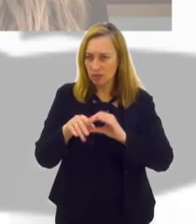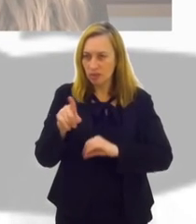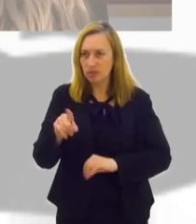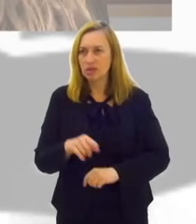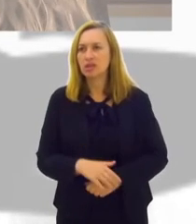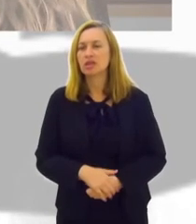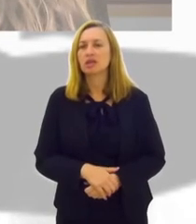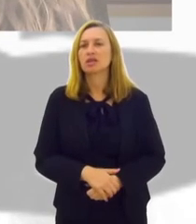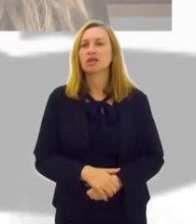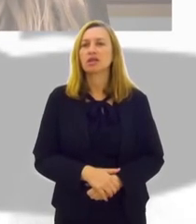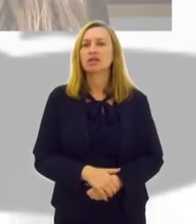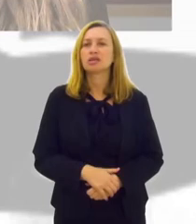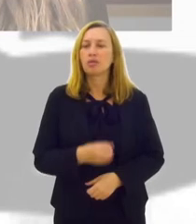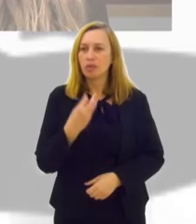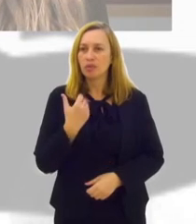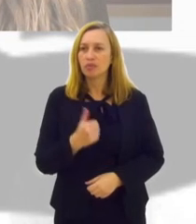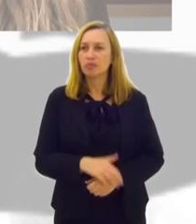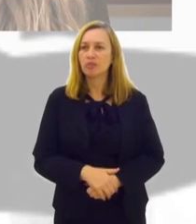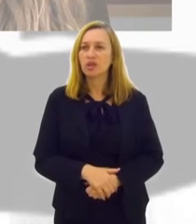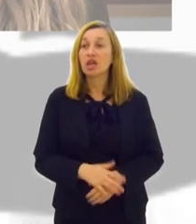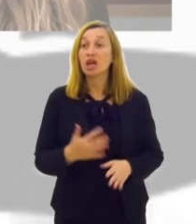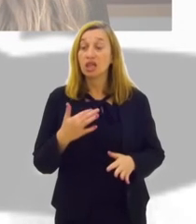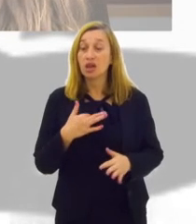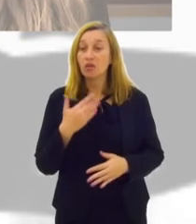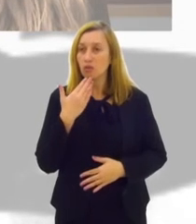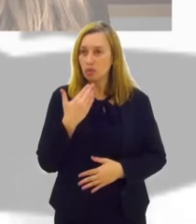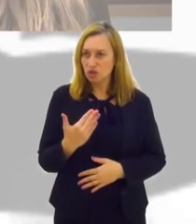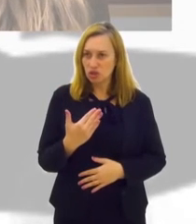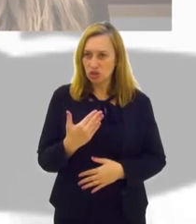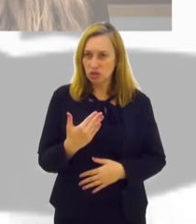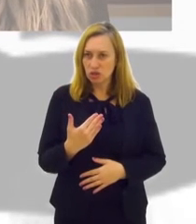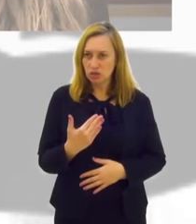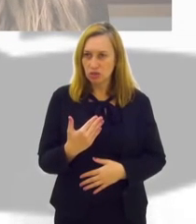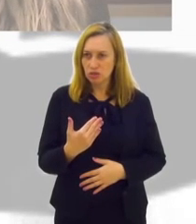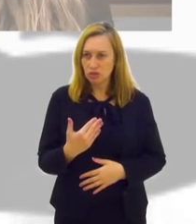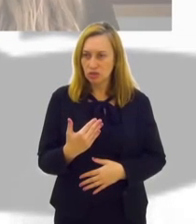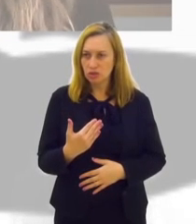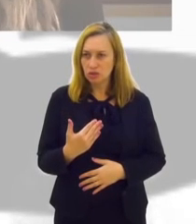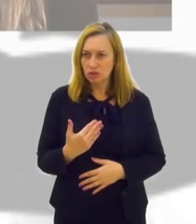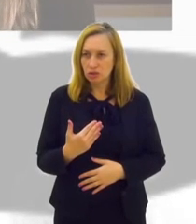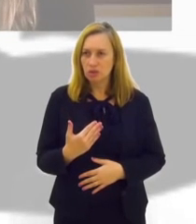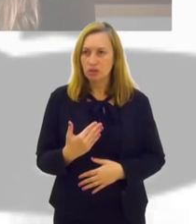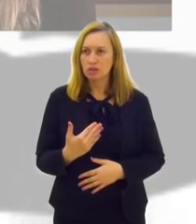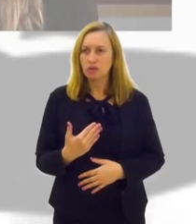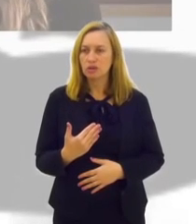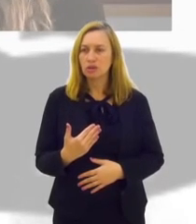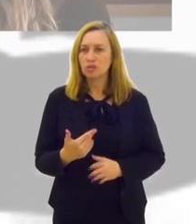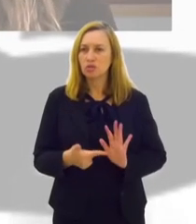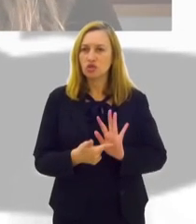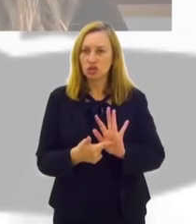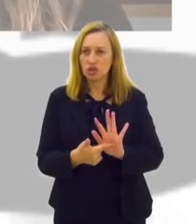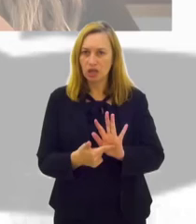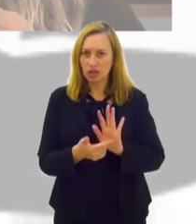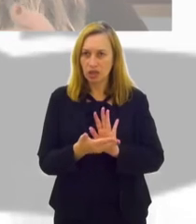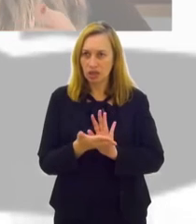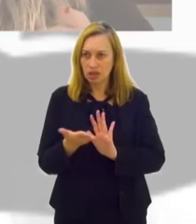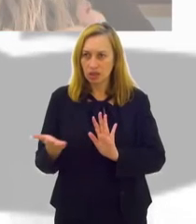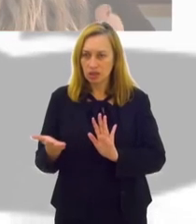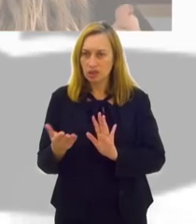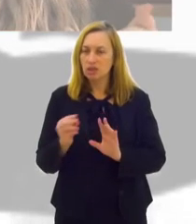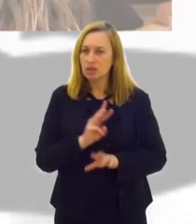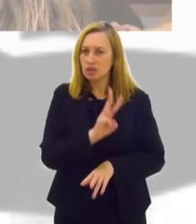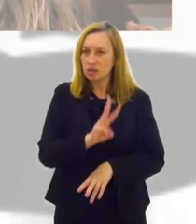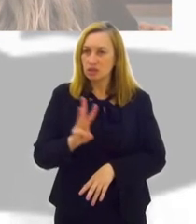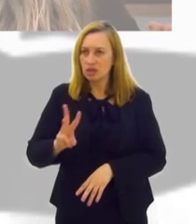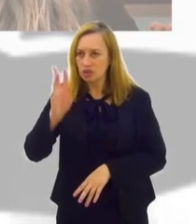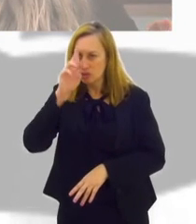mas disponibilizo em breve. Tá bem. Eu vou então pedir que aí a gente vai disponibilizar aqui